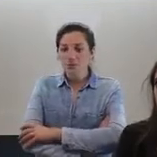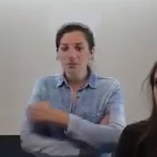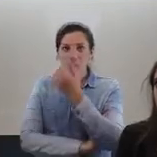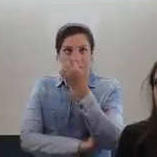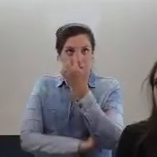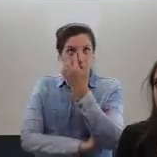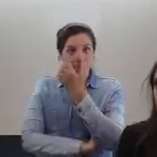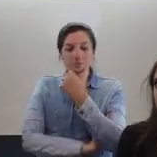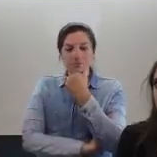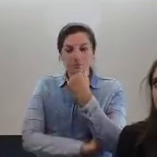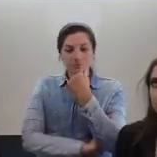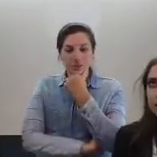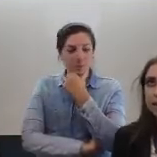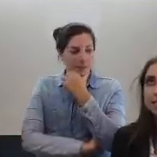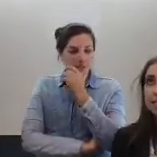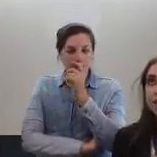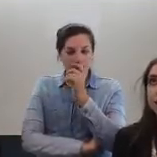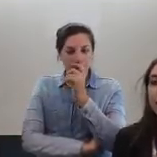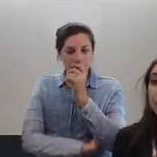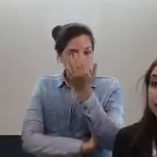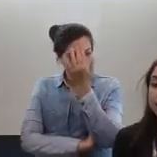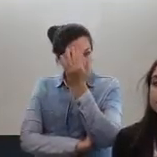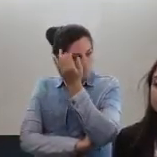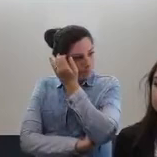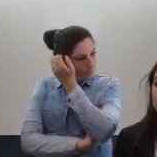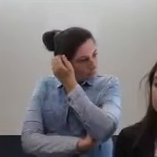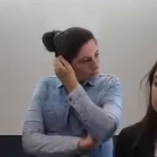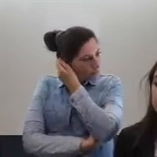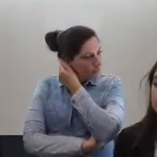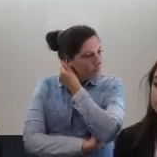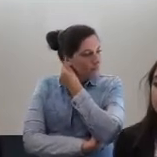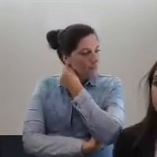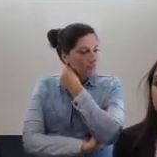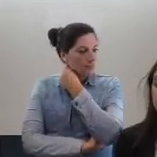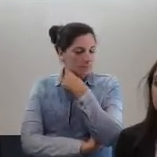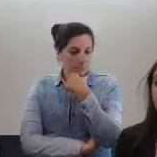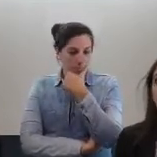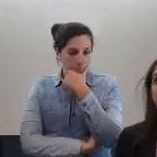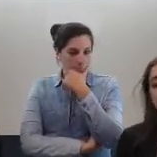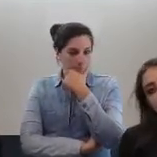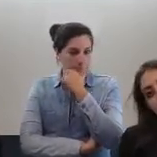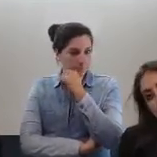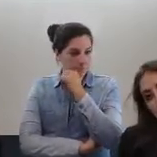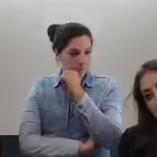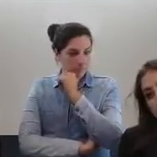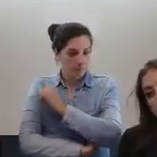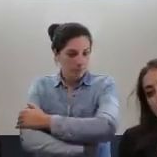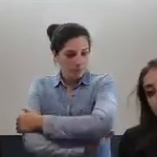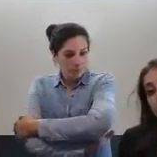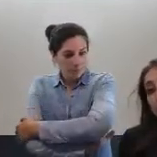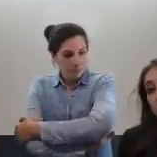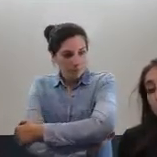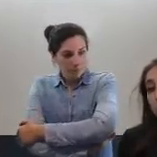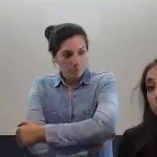fazer isso. Fazer esse processo. Esse processo. Que bacana. E assim, gente, é bem interessante, sabe, a gente saber dessas ferramentas. Porque esses dias apareceu uma menina lá